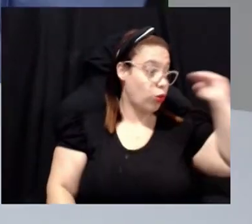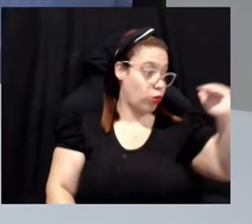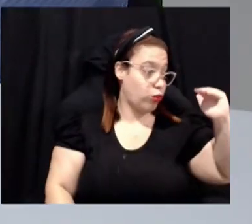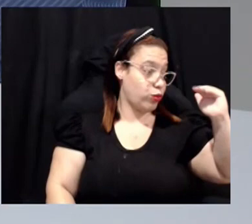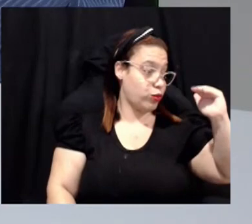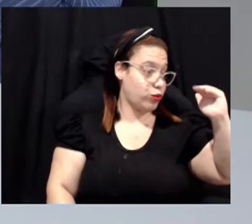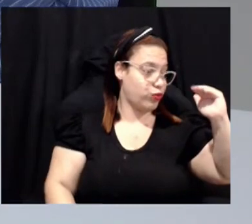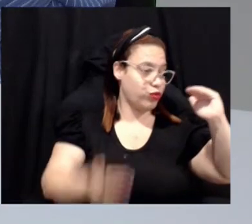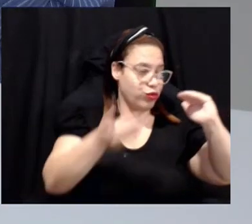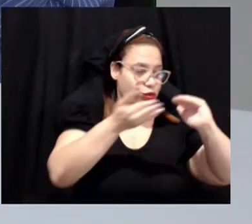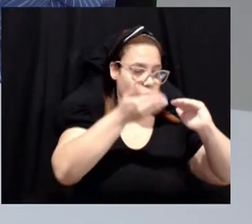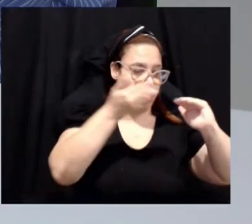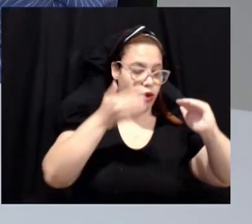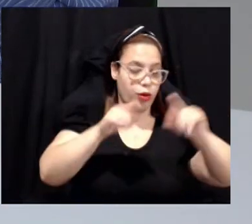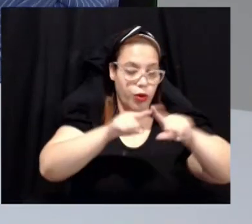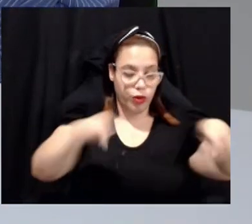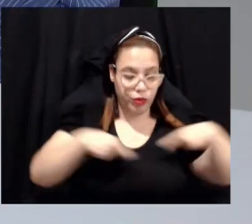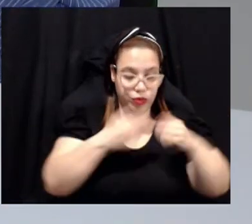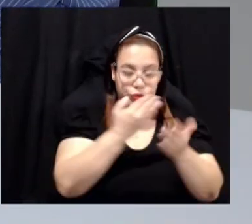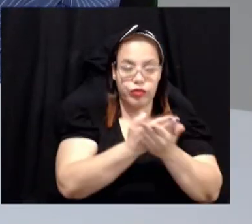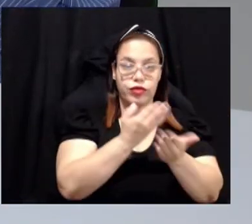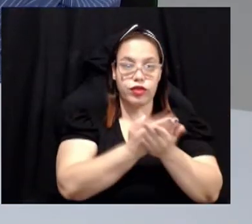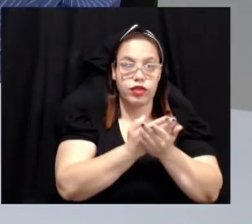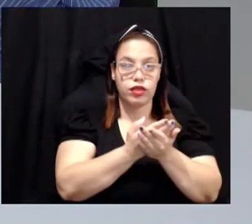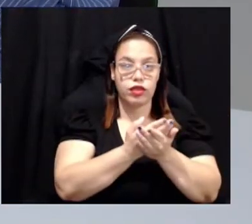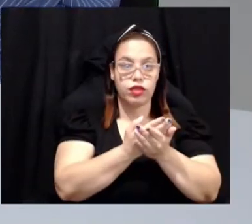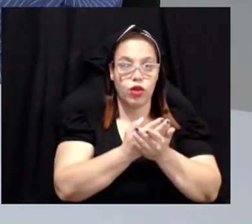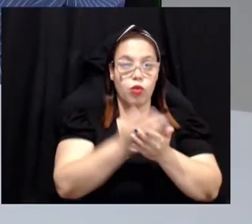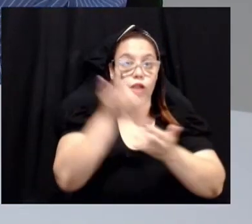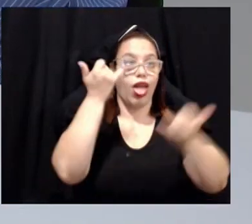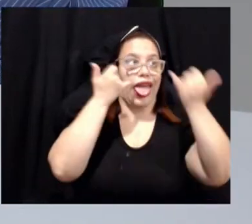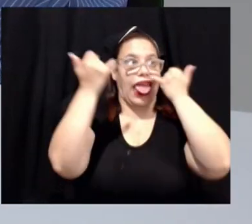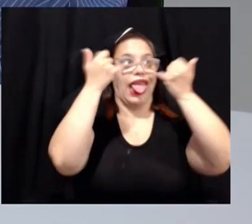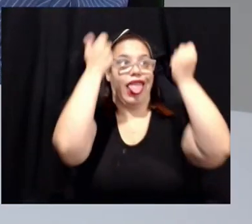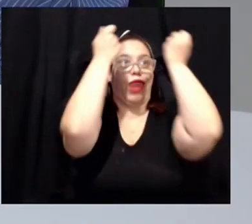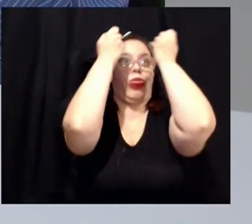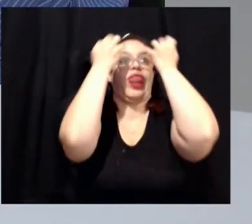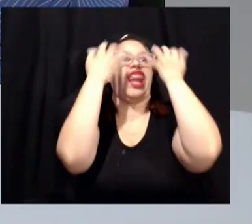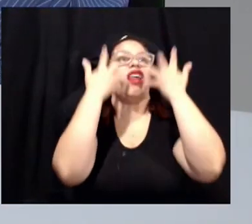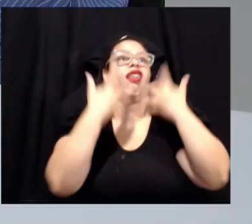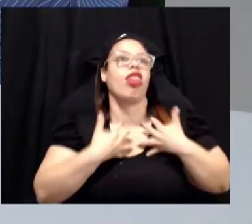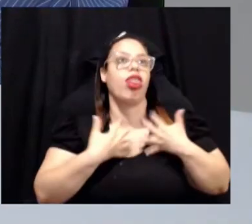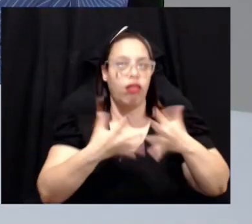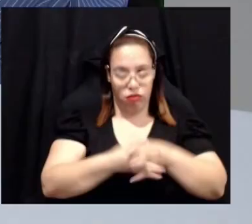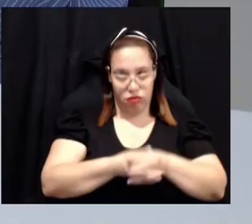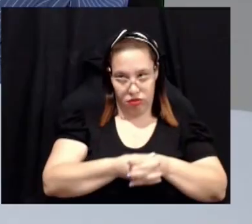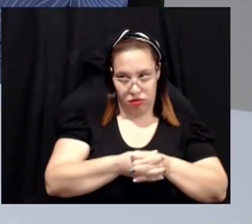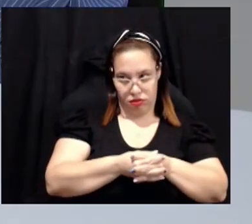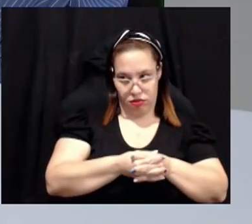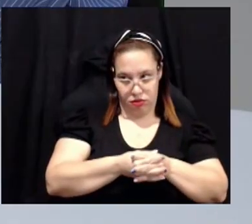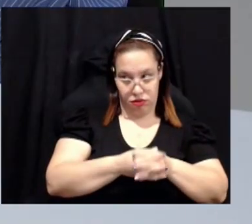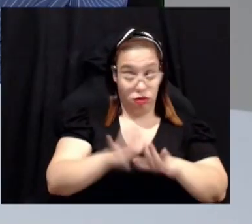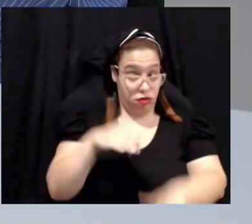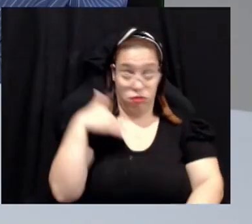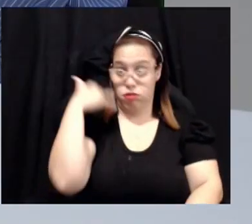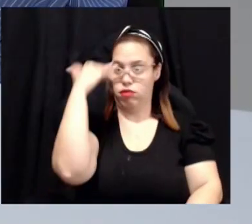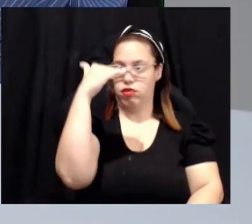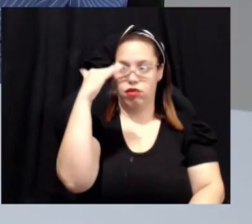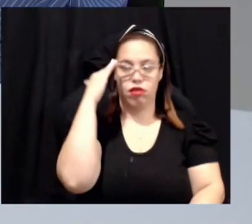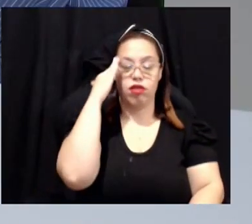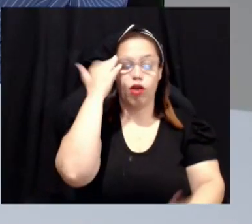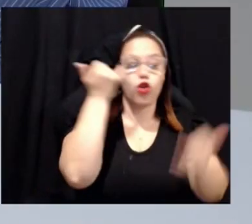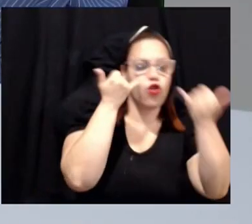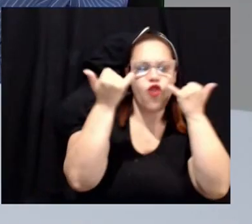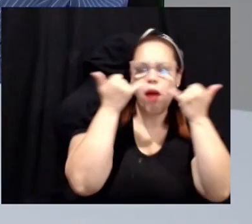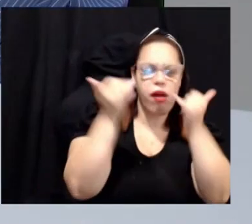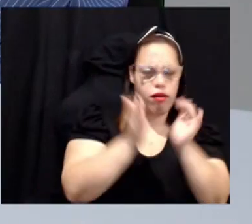sala de aula com muitas informações. A criança não. O adulto, ele vem com informações